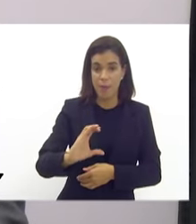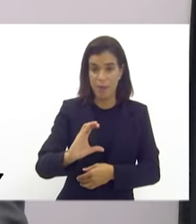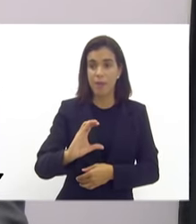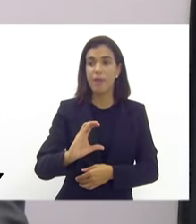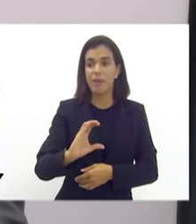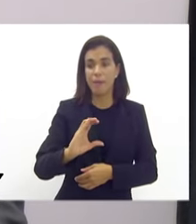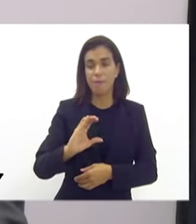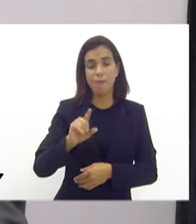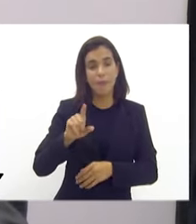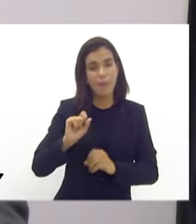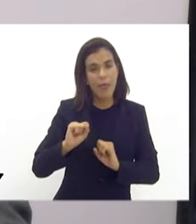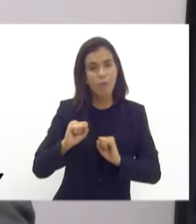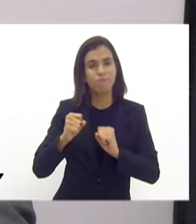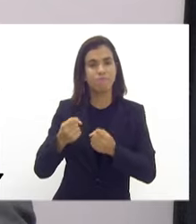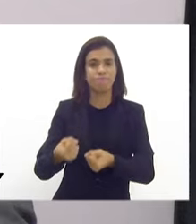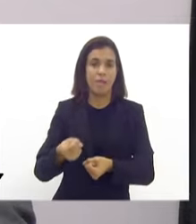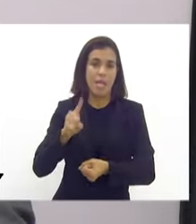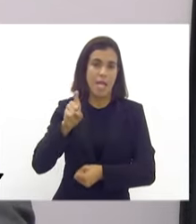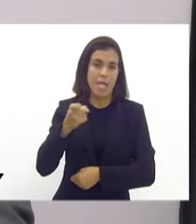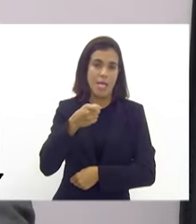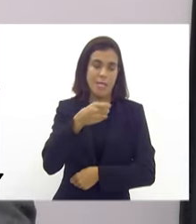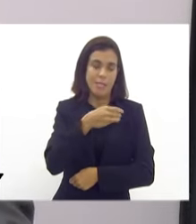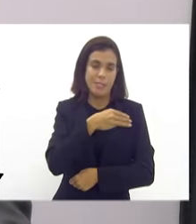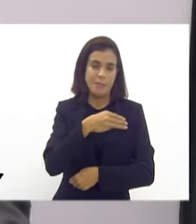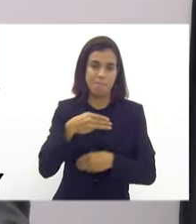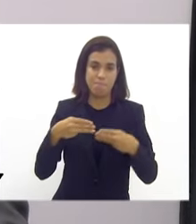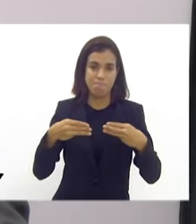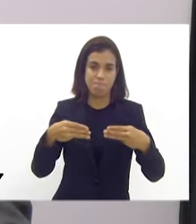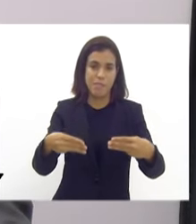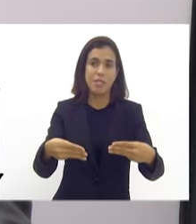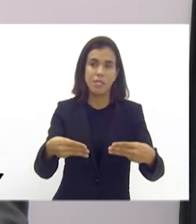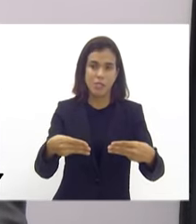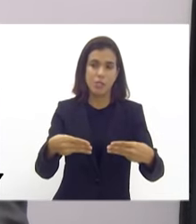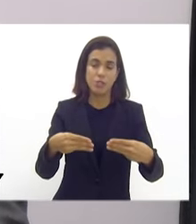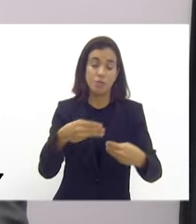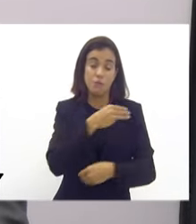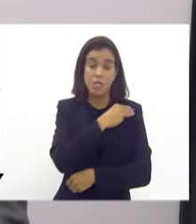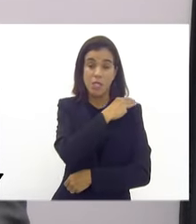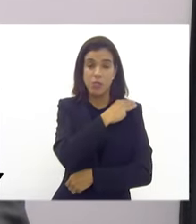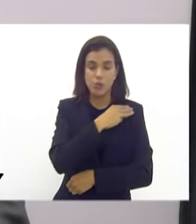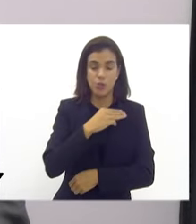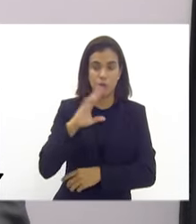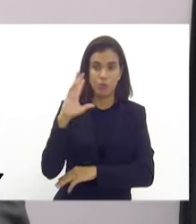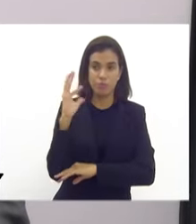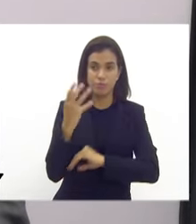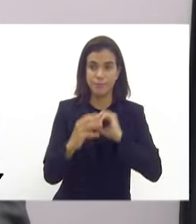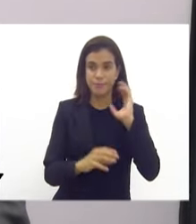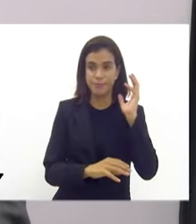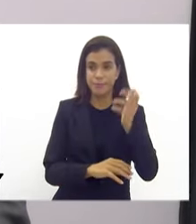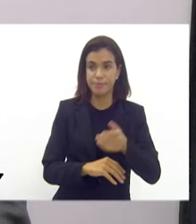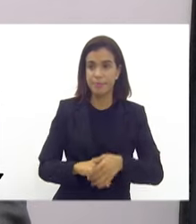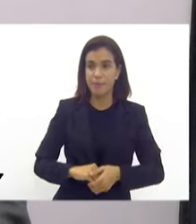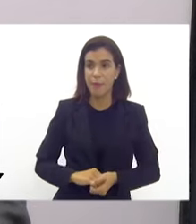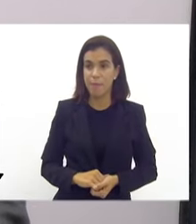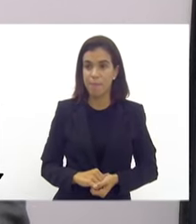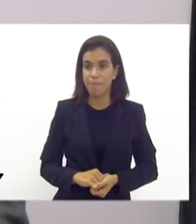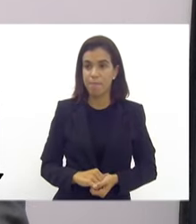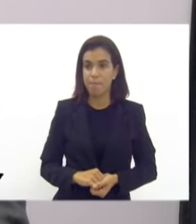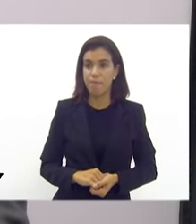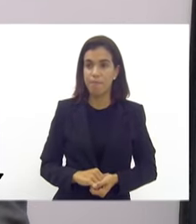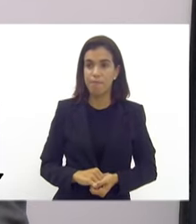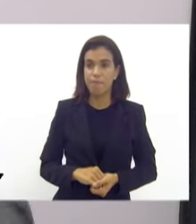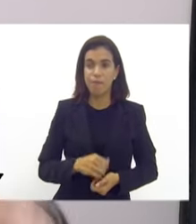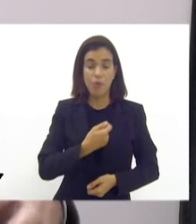defensor do meio ambiente já foi ministro do meio ambiente para acompanhar a gente a gente fazer várias dirigência para uma